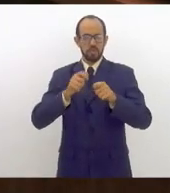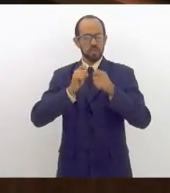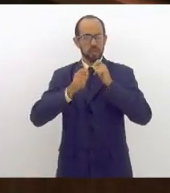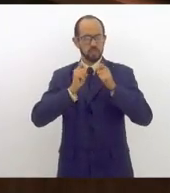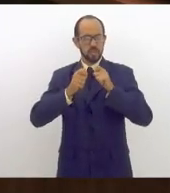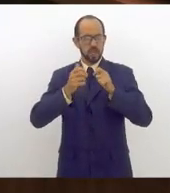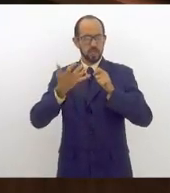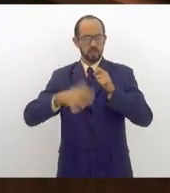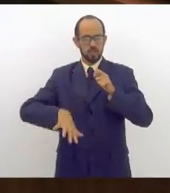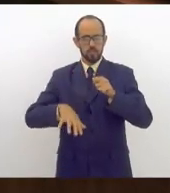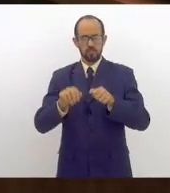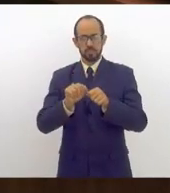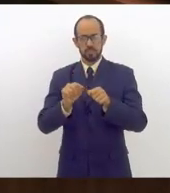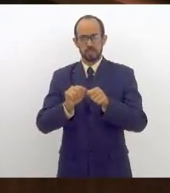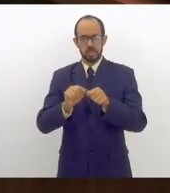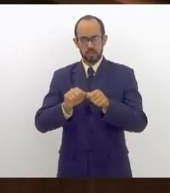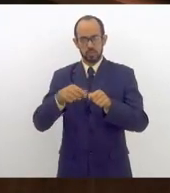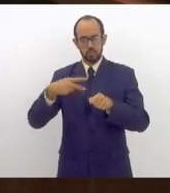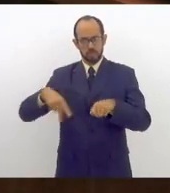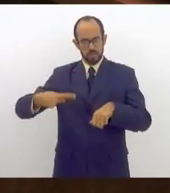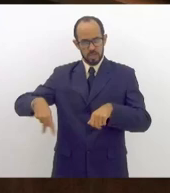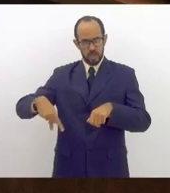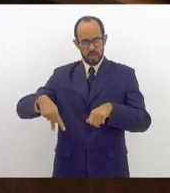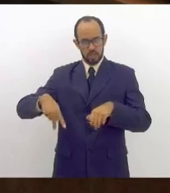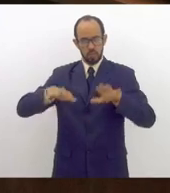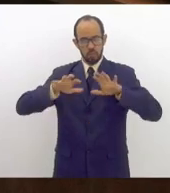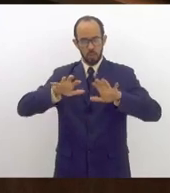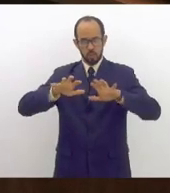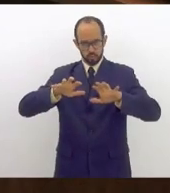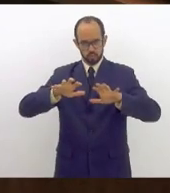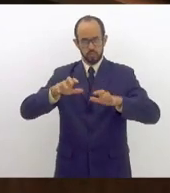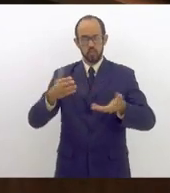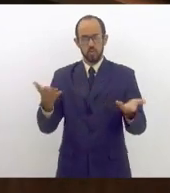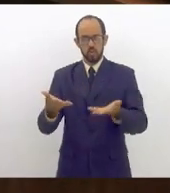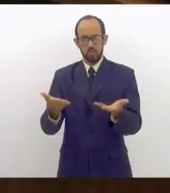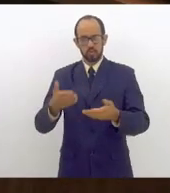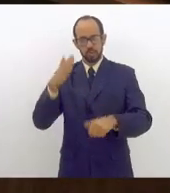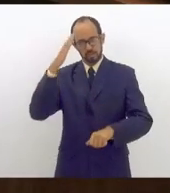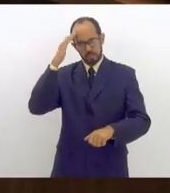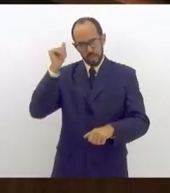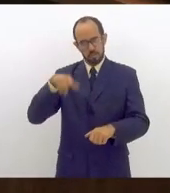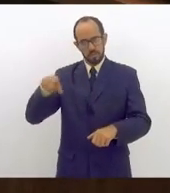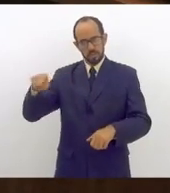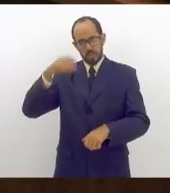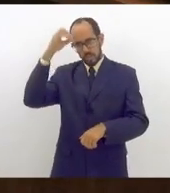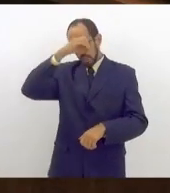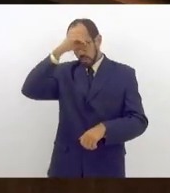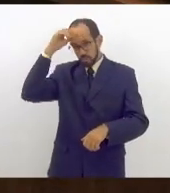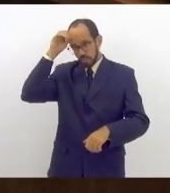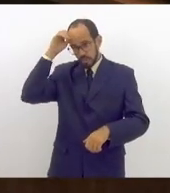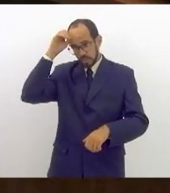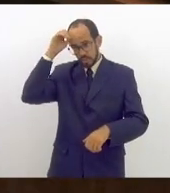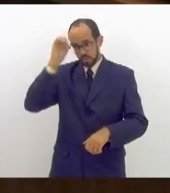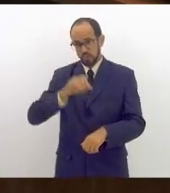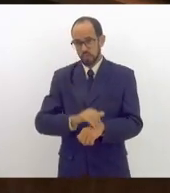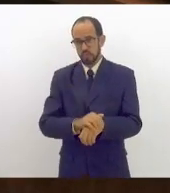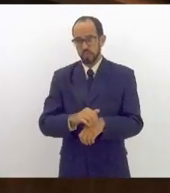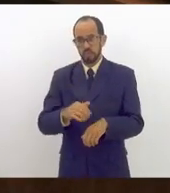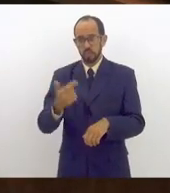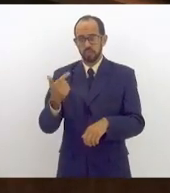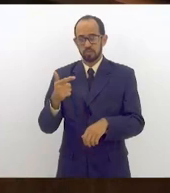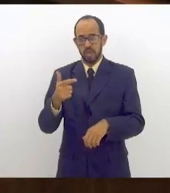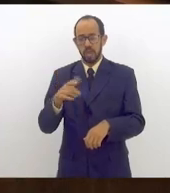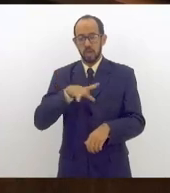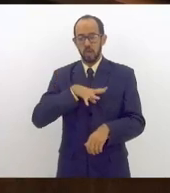do menino um monstro. Hoje sabem que ele é inocente e não tem a coragem de assumir